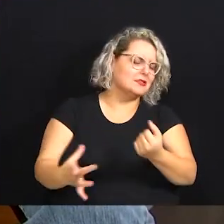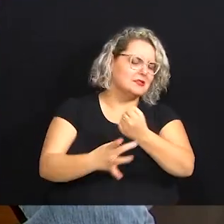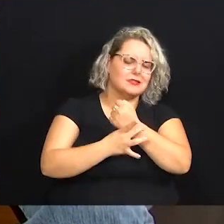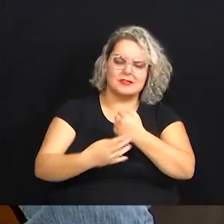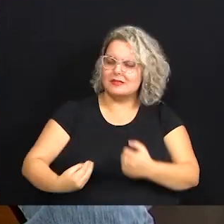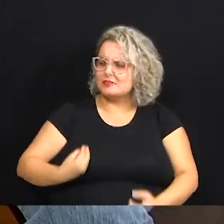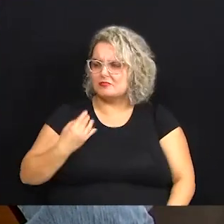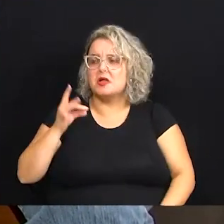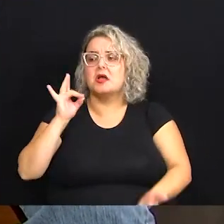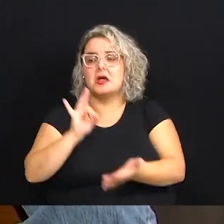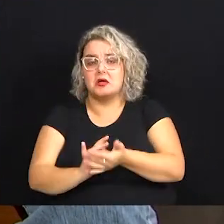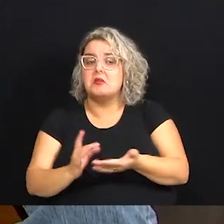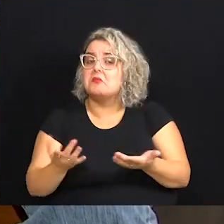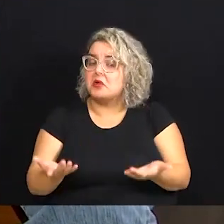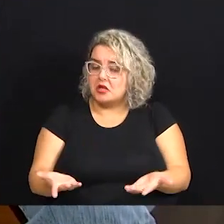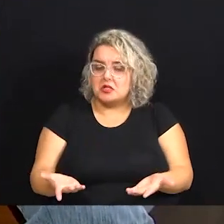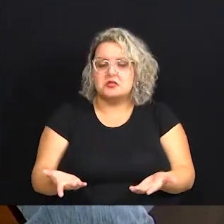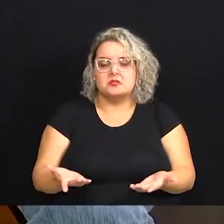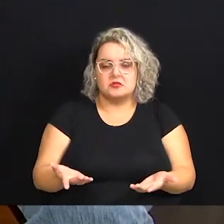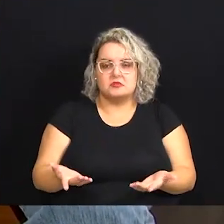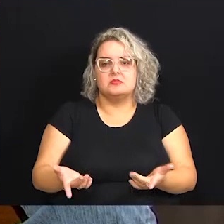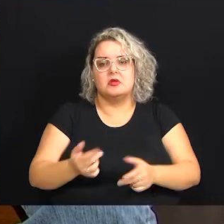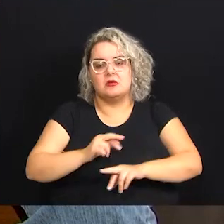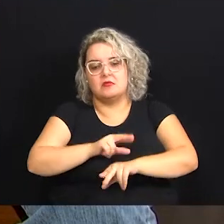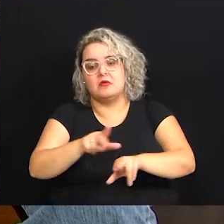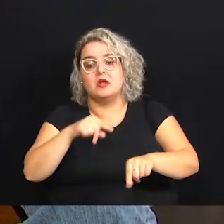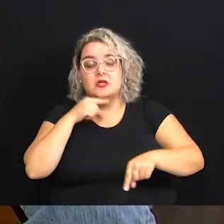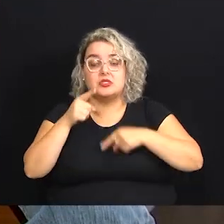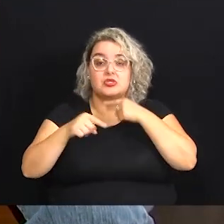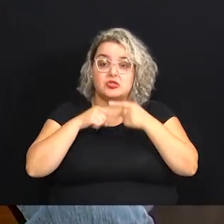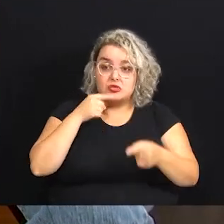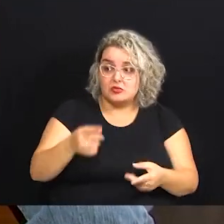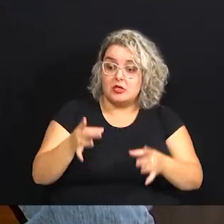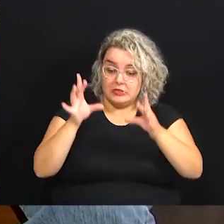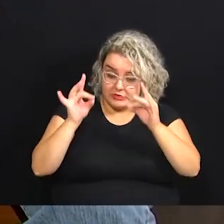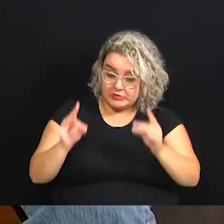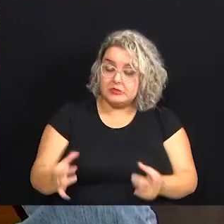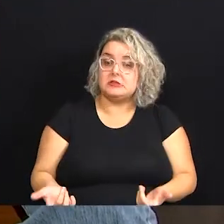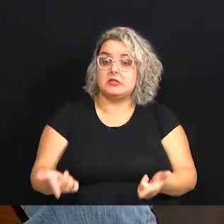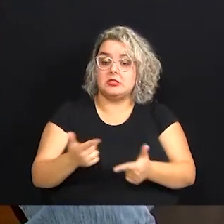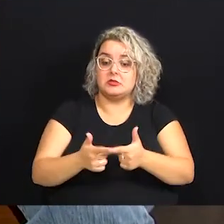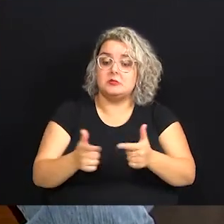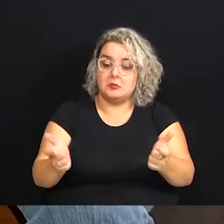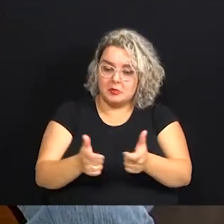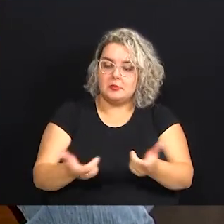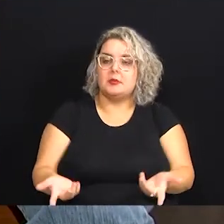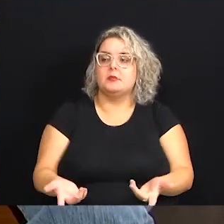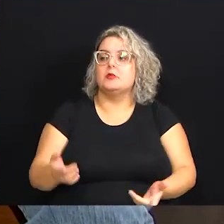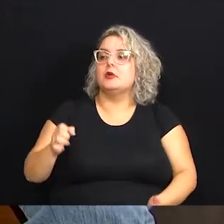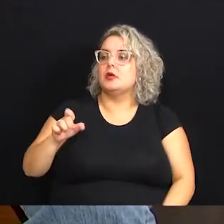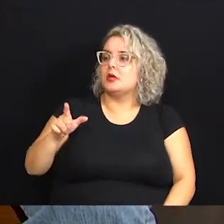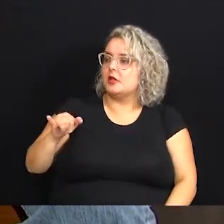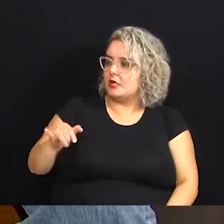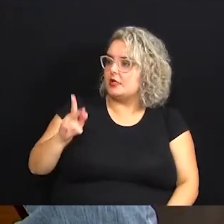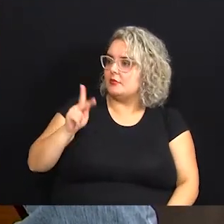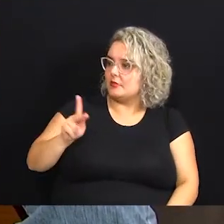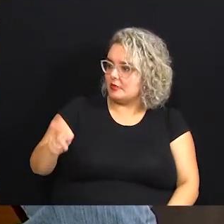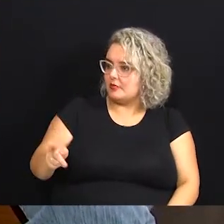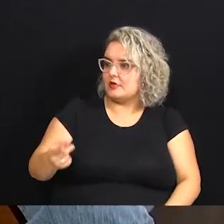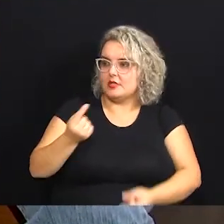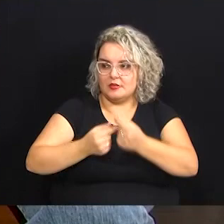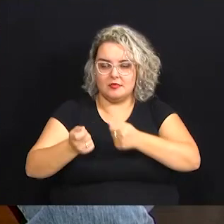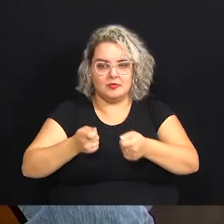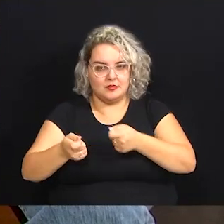seguro de vida, realmente para tirar muitas dúvidas aqui e desmistificar bastante esse assunto. Eli Borochovsky,